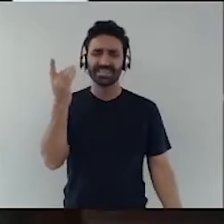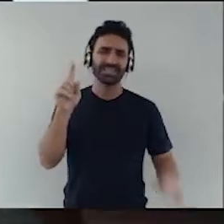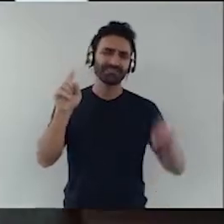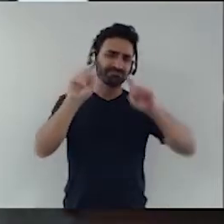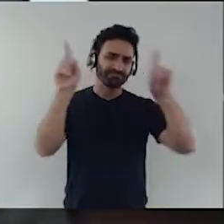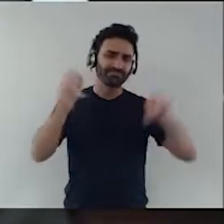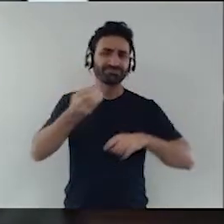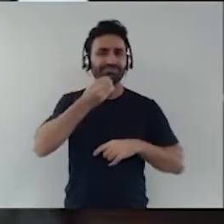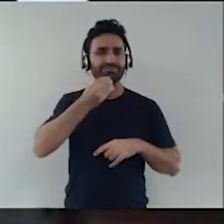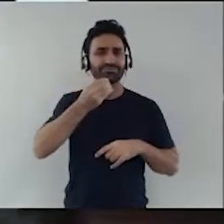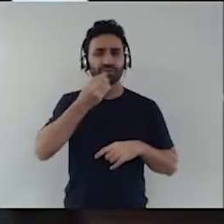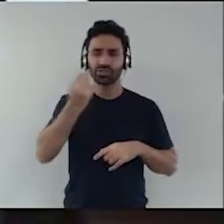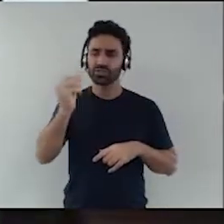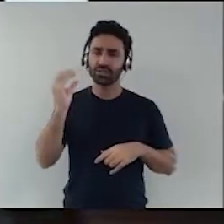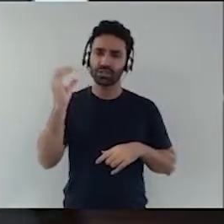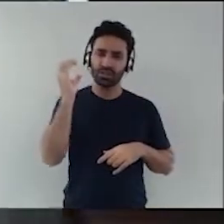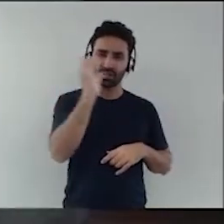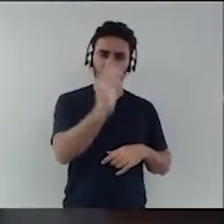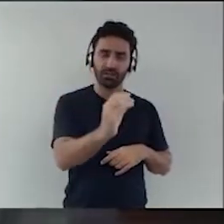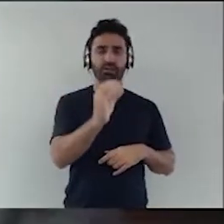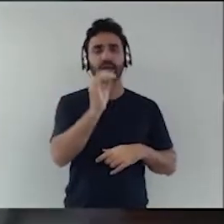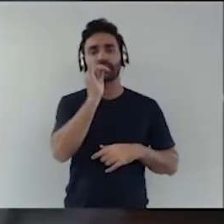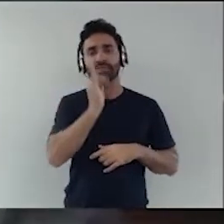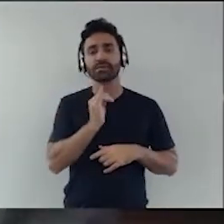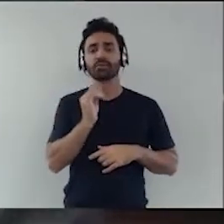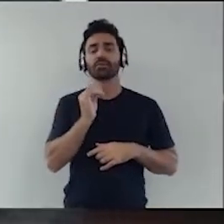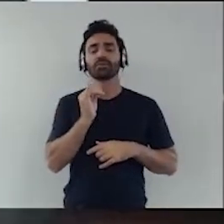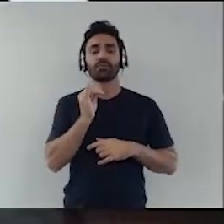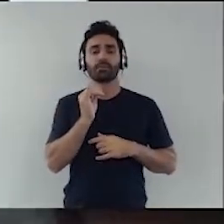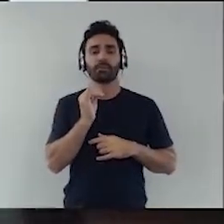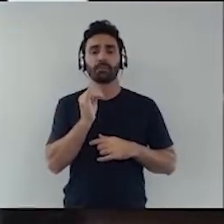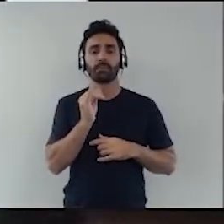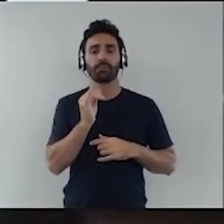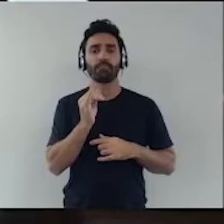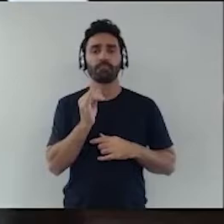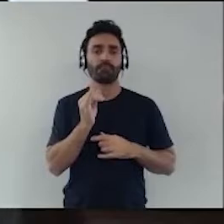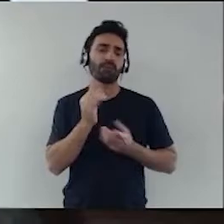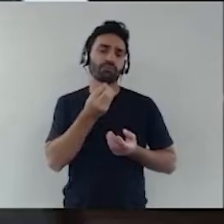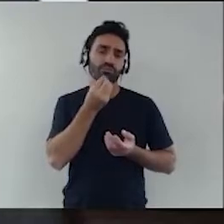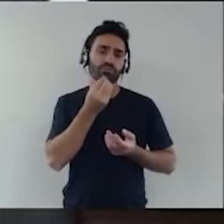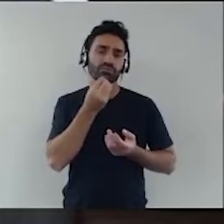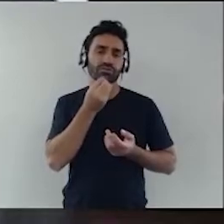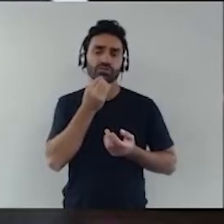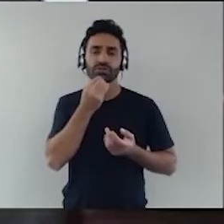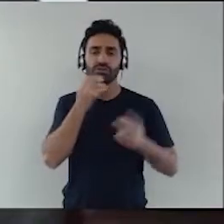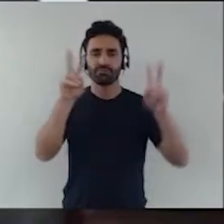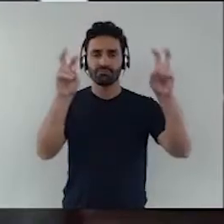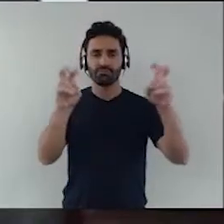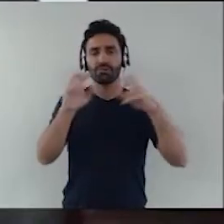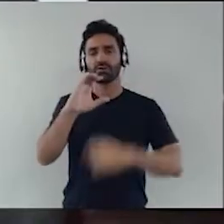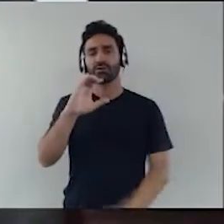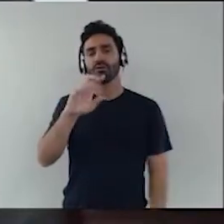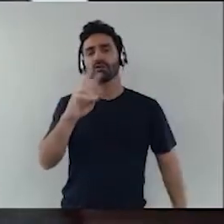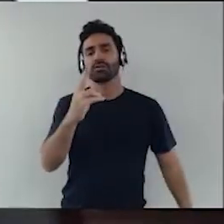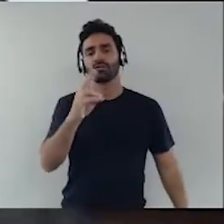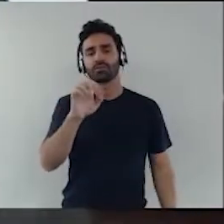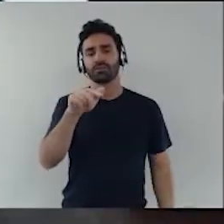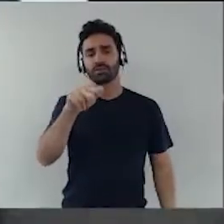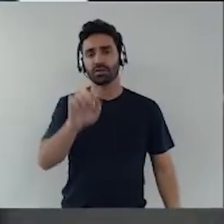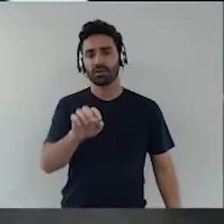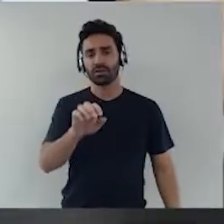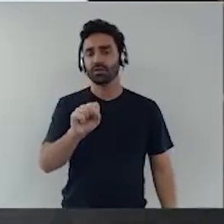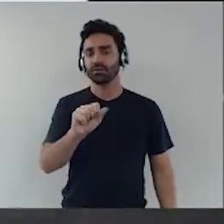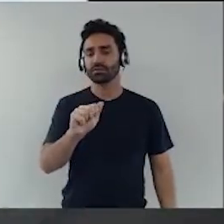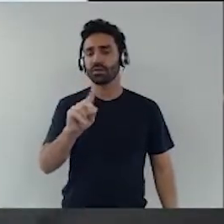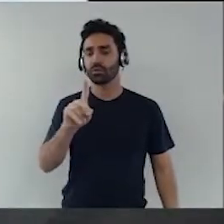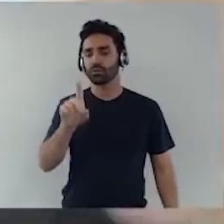a transferência de recursos e dividido uma parcela nisso no cheque saúde, como foi cogitado? Né? Eu estou doente,